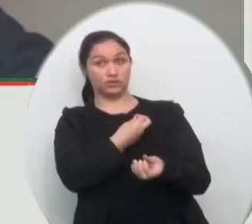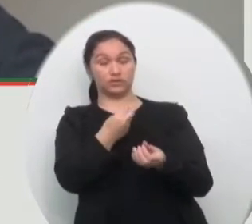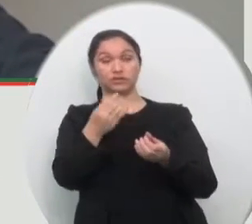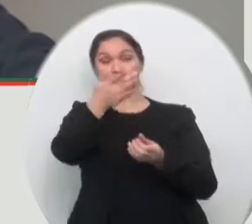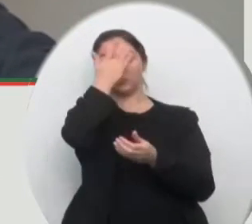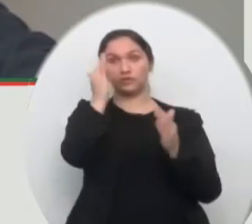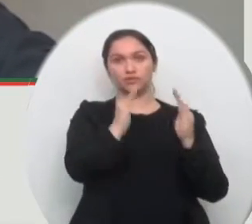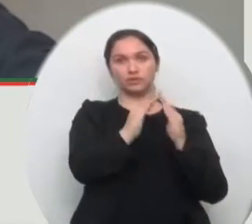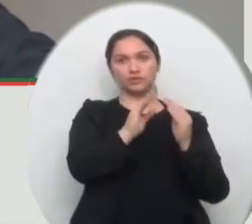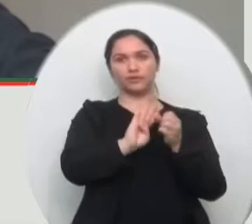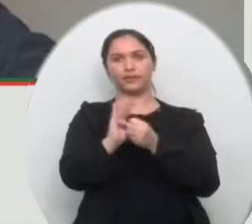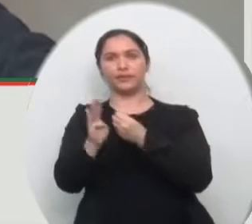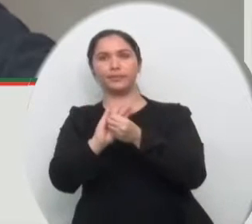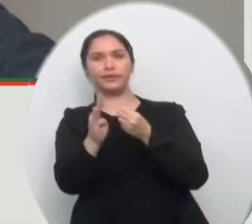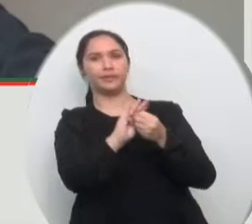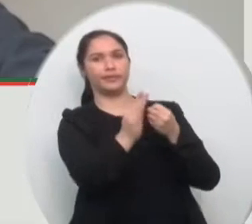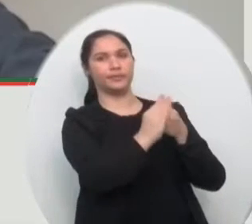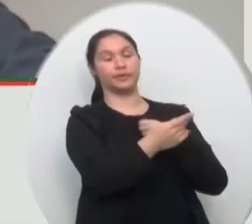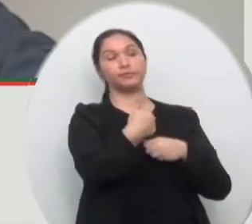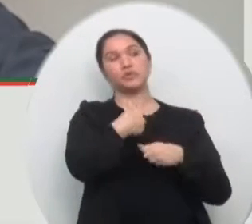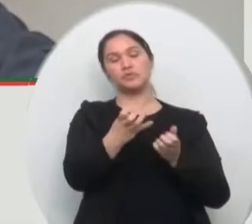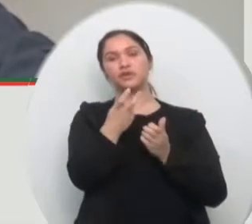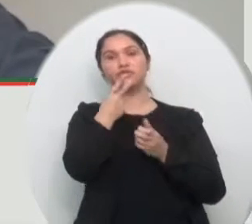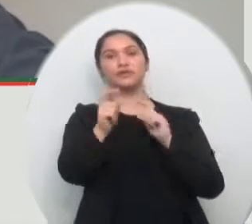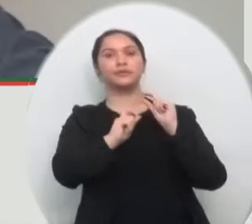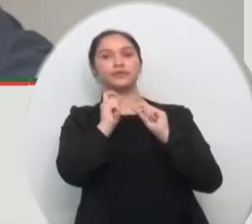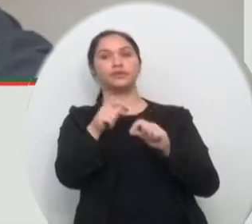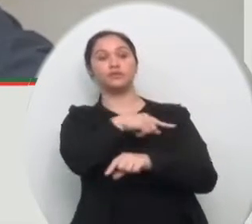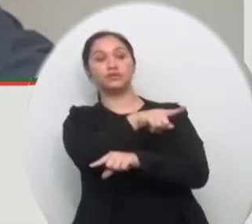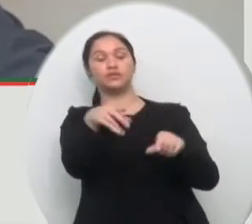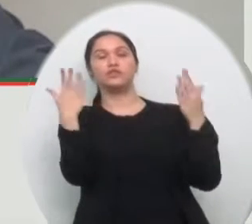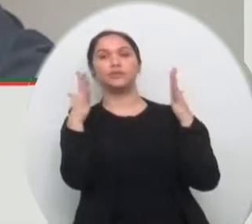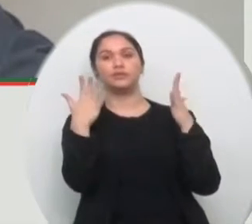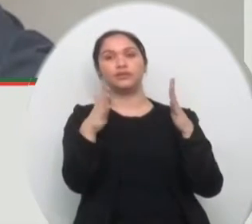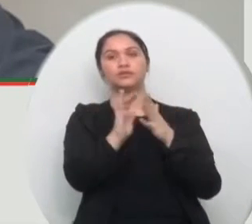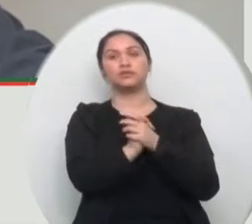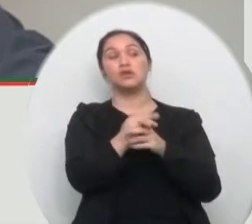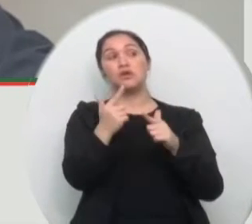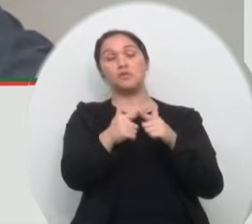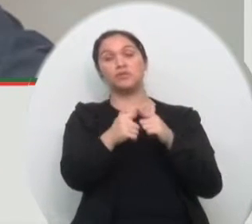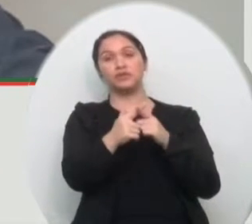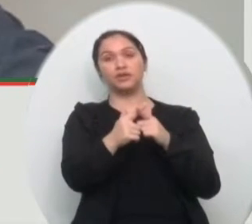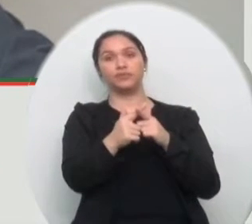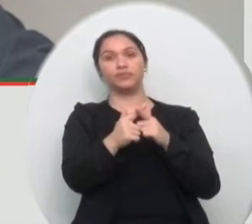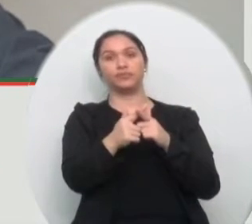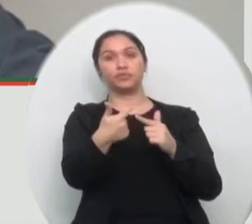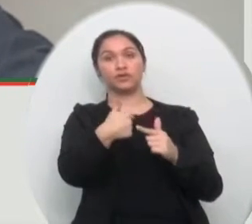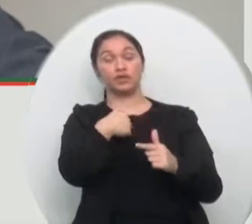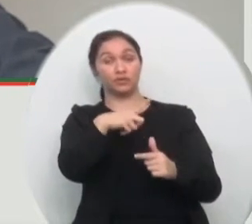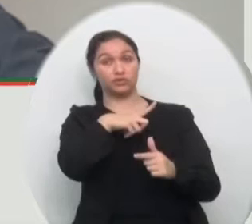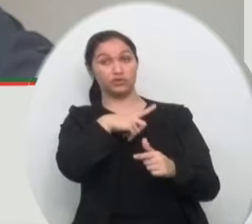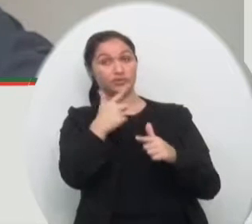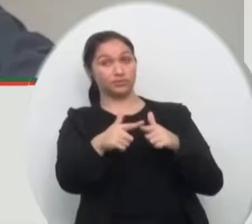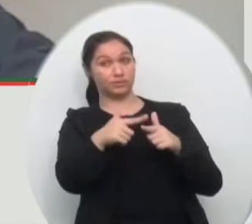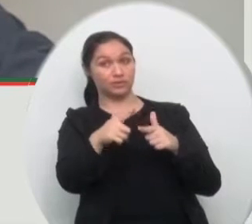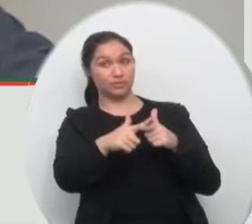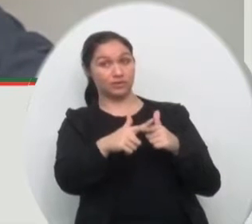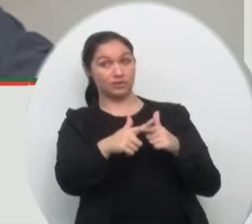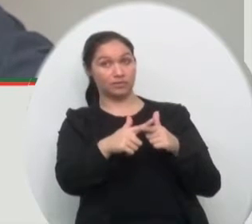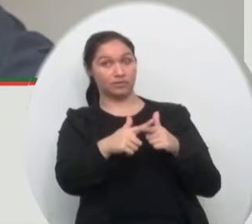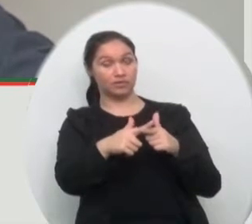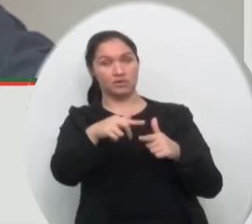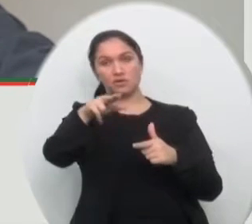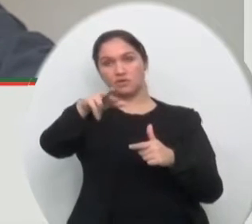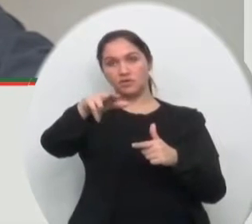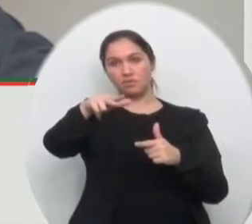moradores, dizer para vocês que estão de parabéns, porque eu passei por esse problema lá na região da Grande Santa